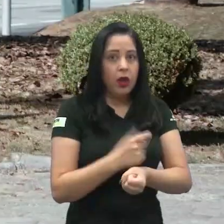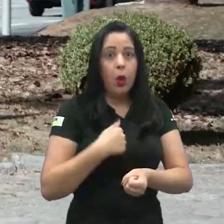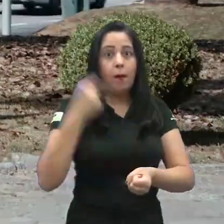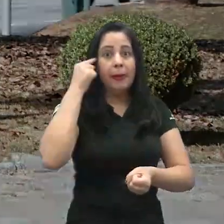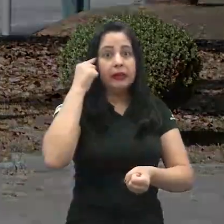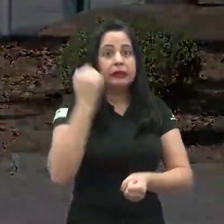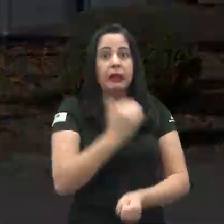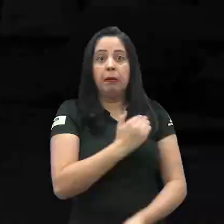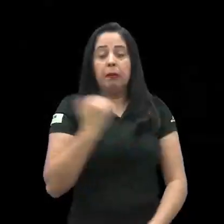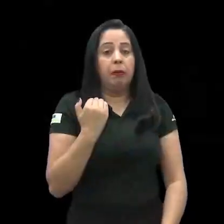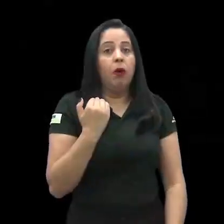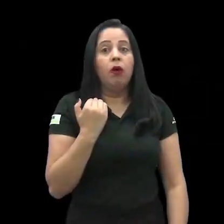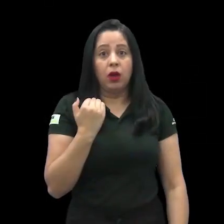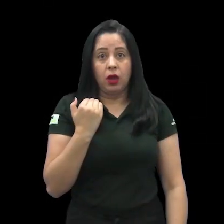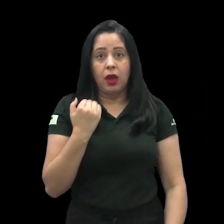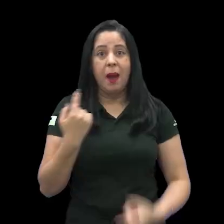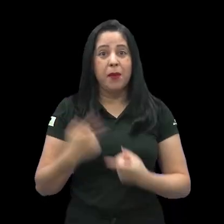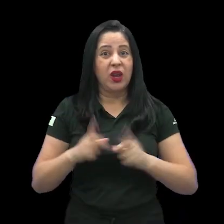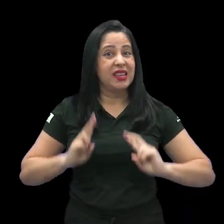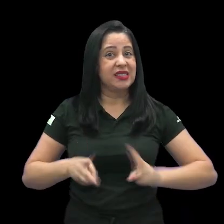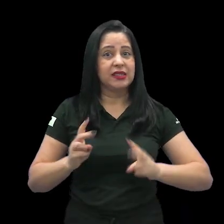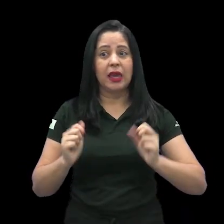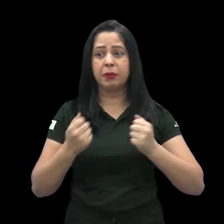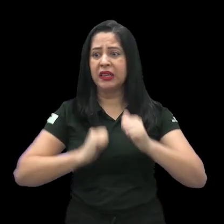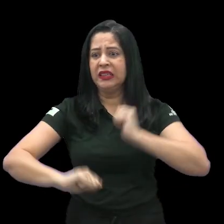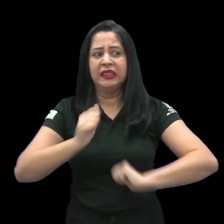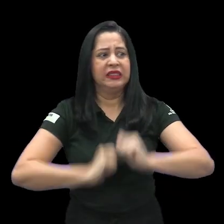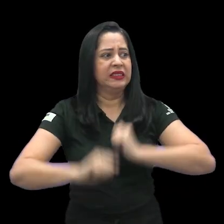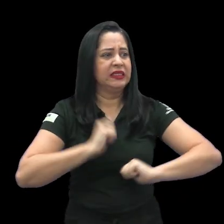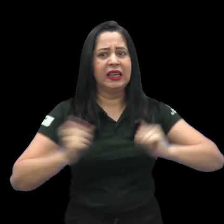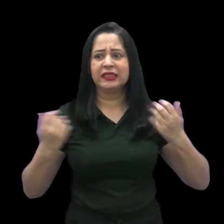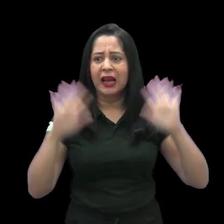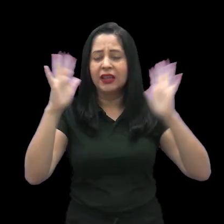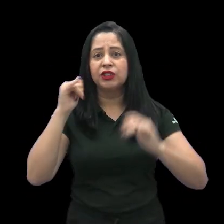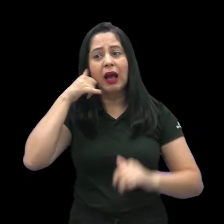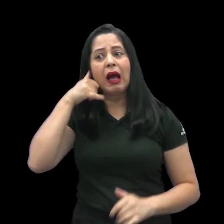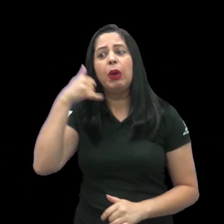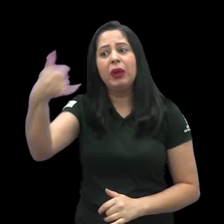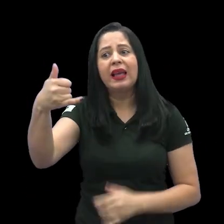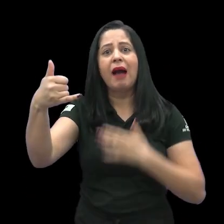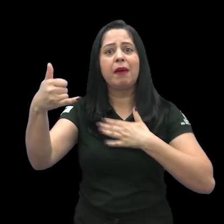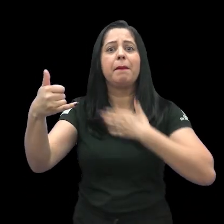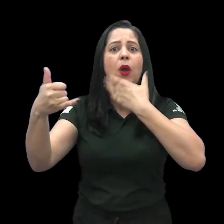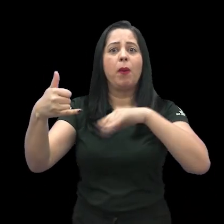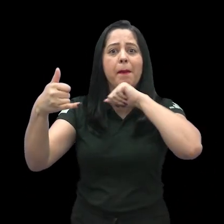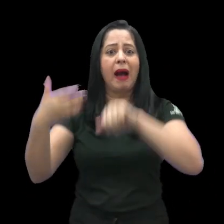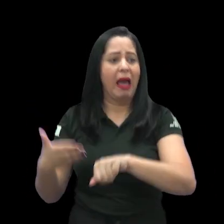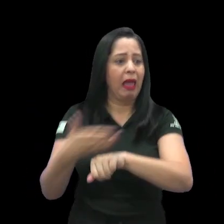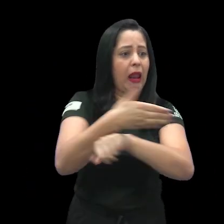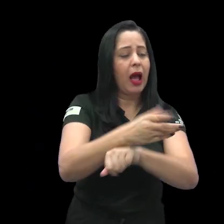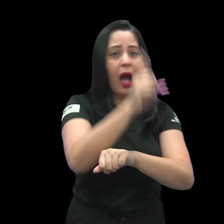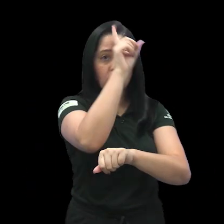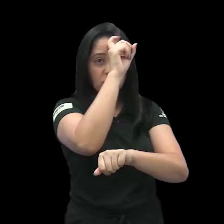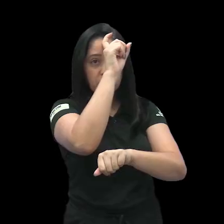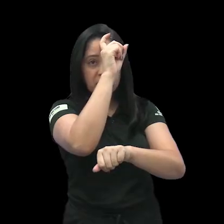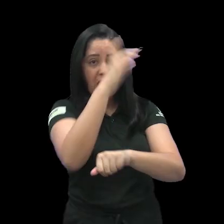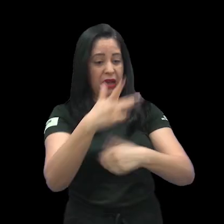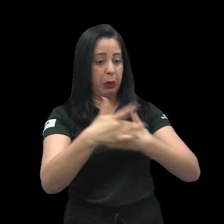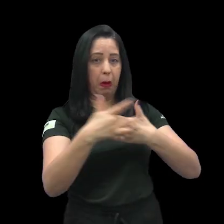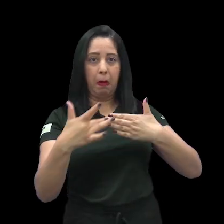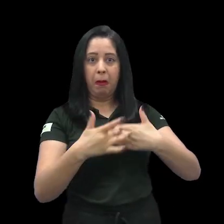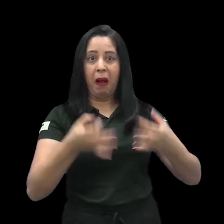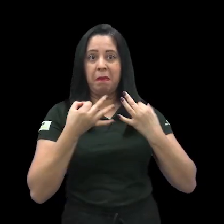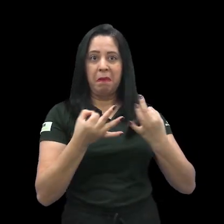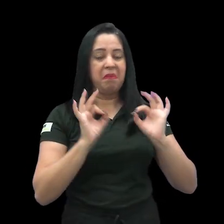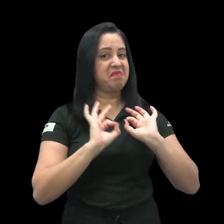estava morrendo. Eu tinha as crises e aí eu ligava para o meu pai, ele me buscava, a gente ia no hospital, exames totalmente